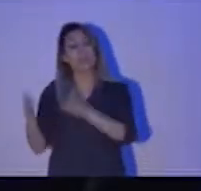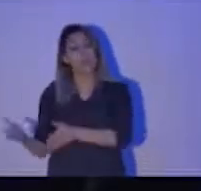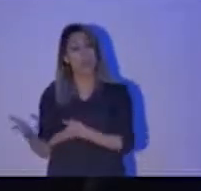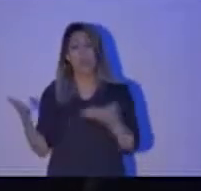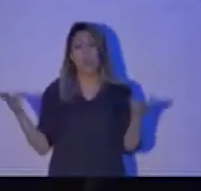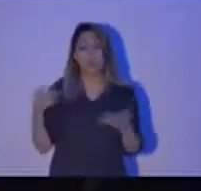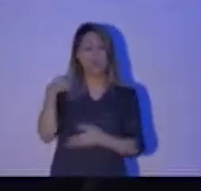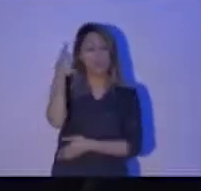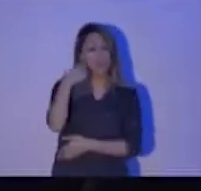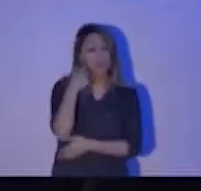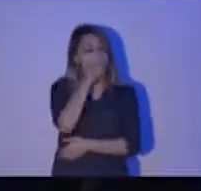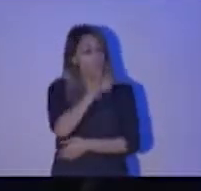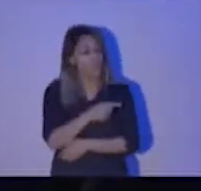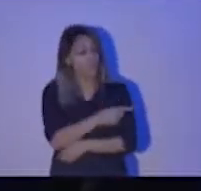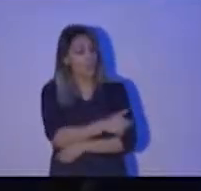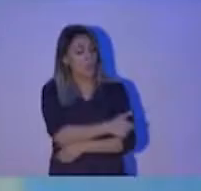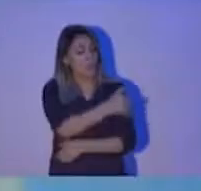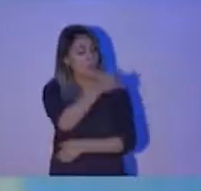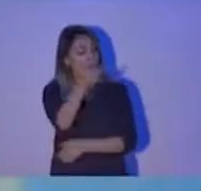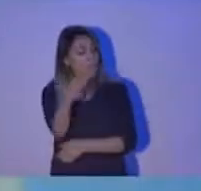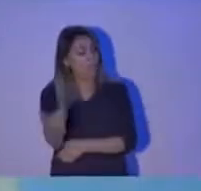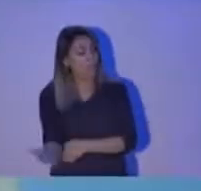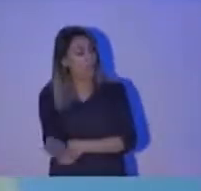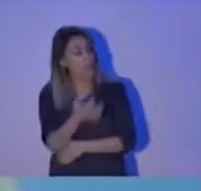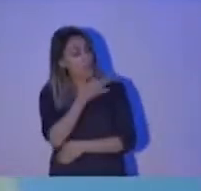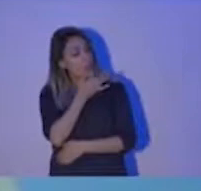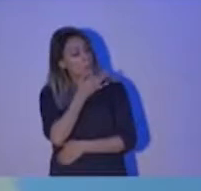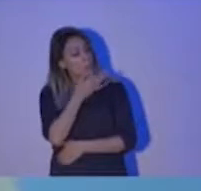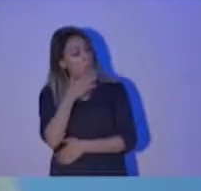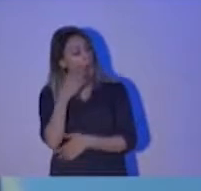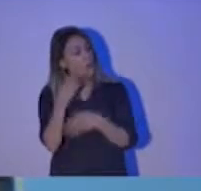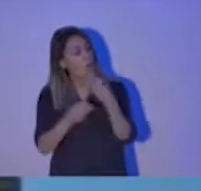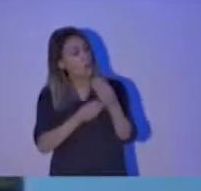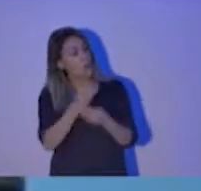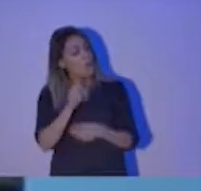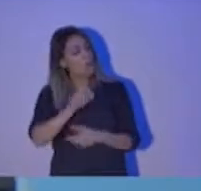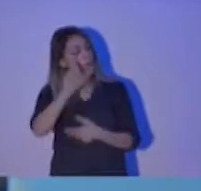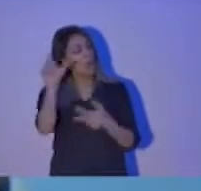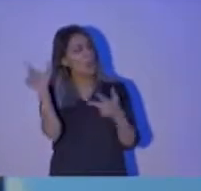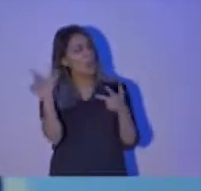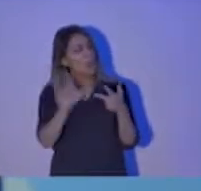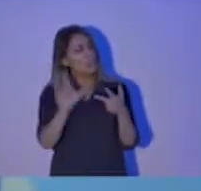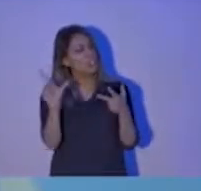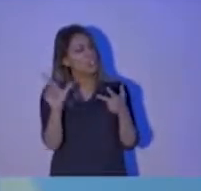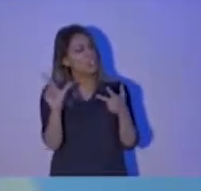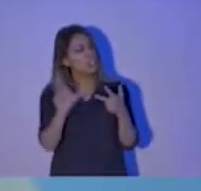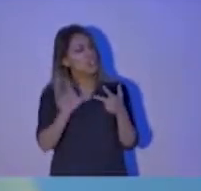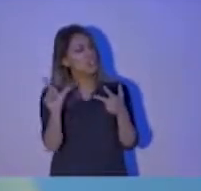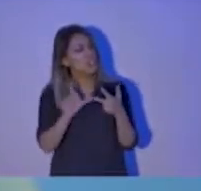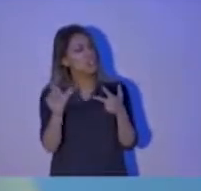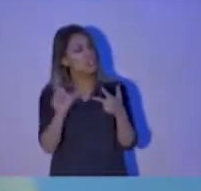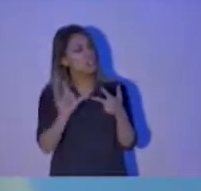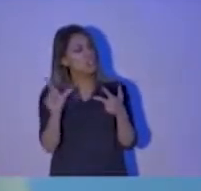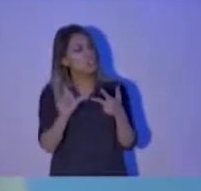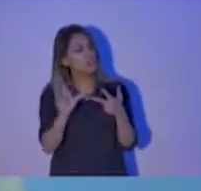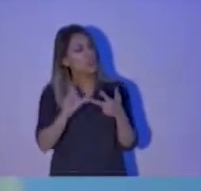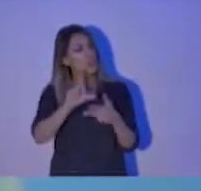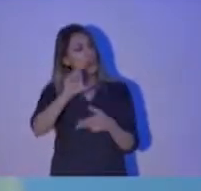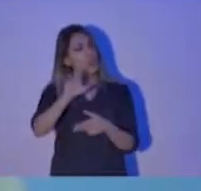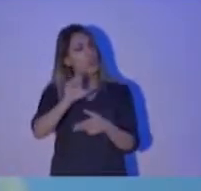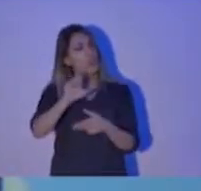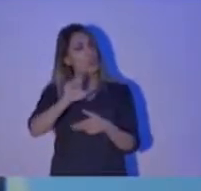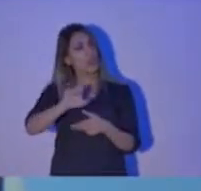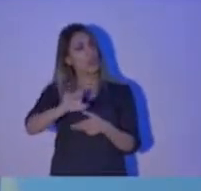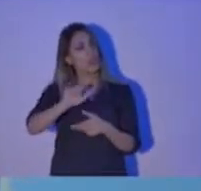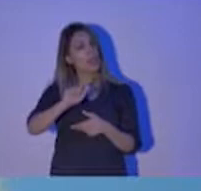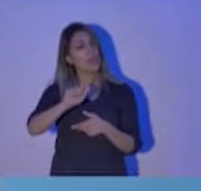Mas em plena sintonia. Bom dia a todos, a todas. Começar dizendo que, de fato, Camila, é uma imensa, uma profunda